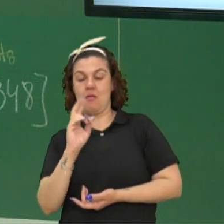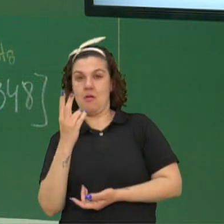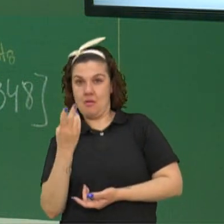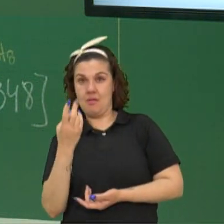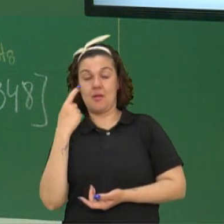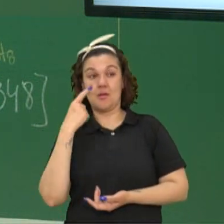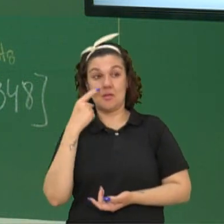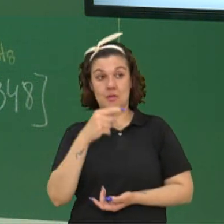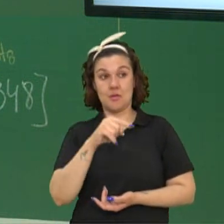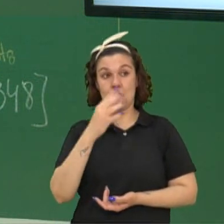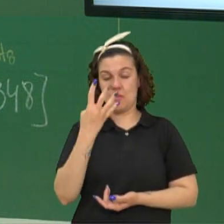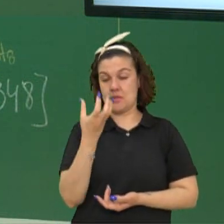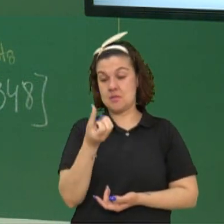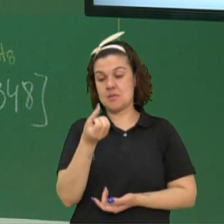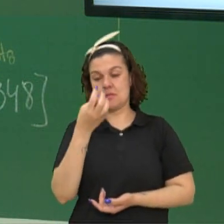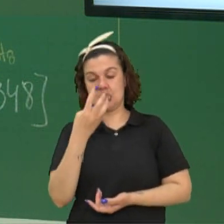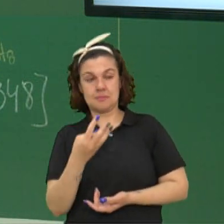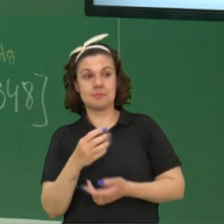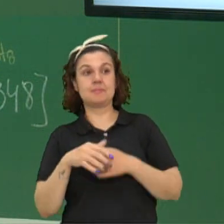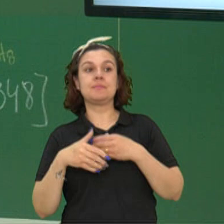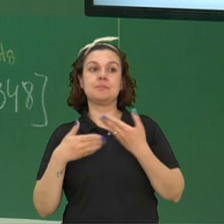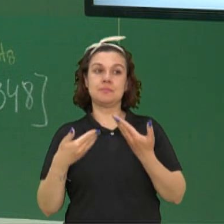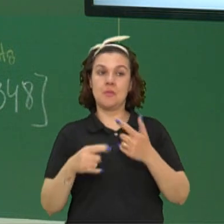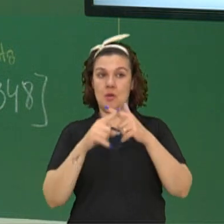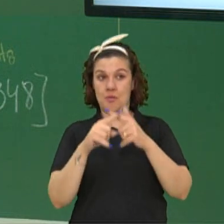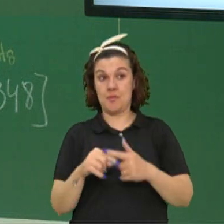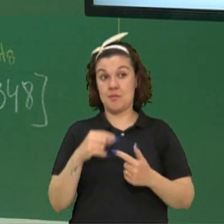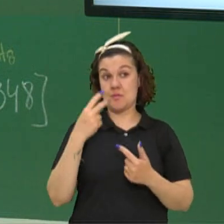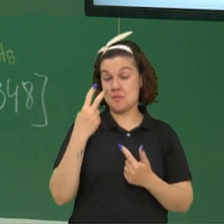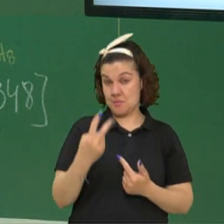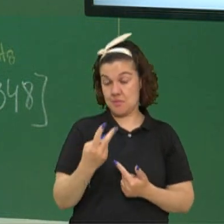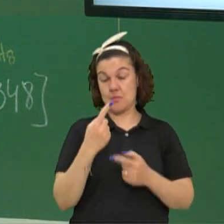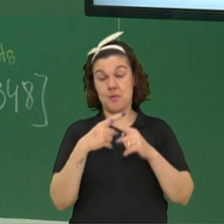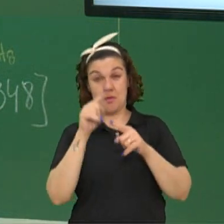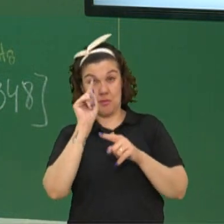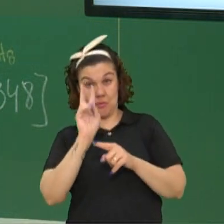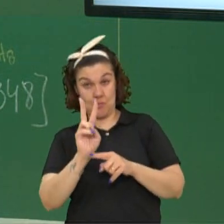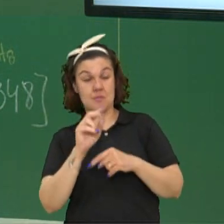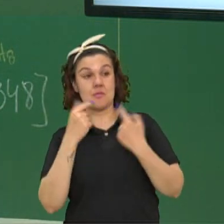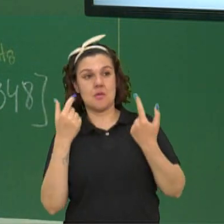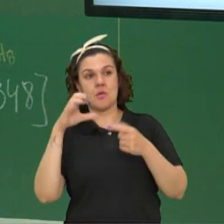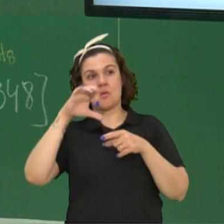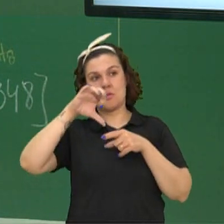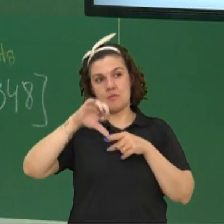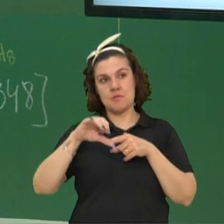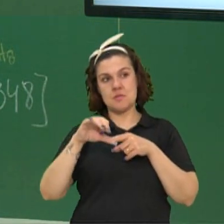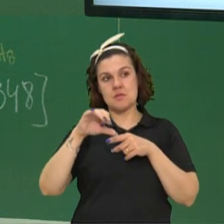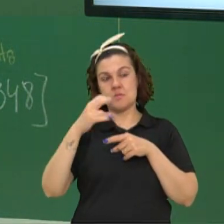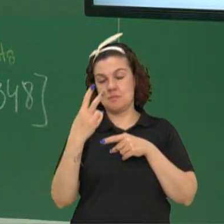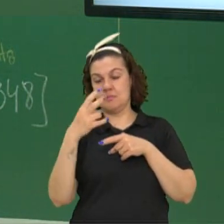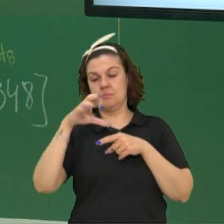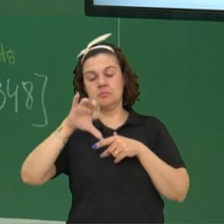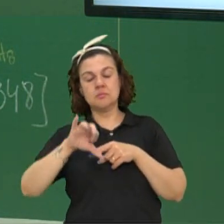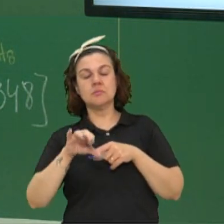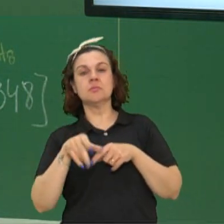Cada uma vale 463 vezes 2, pois são 2. Vou ter